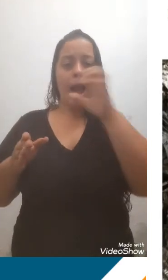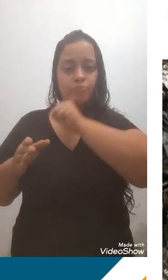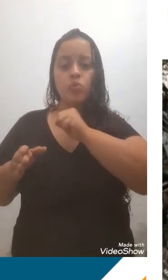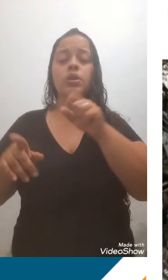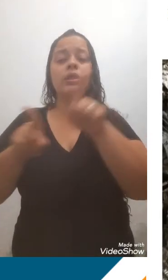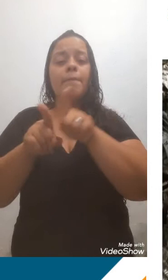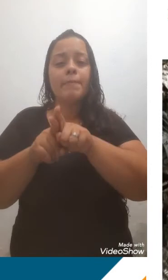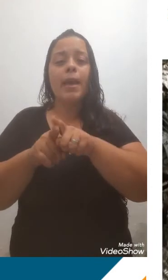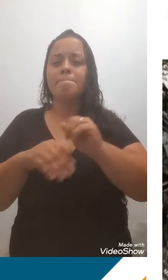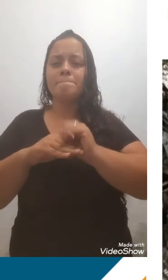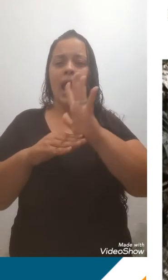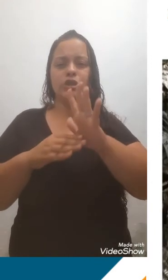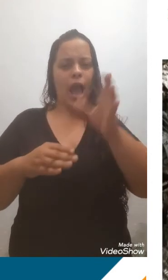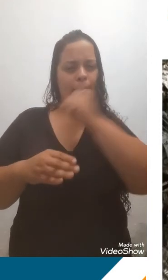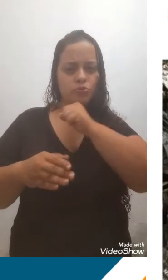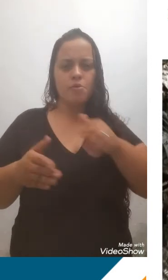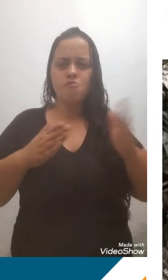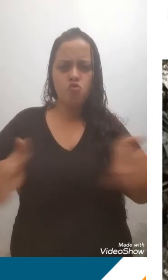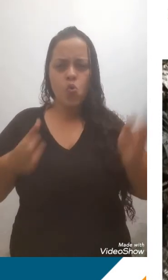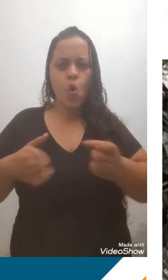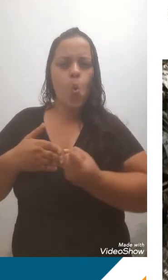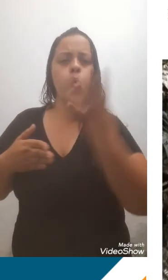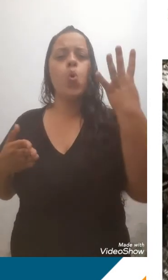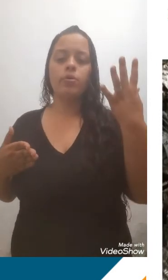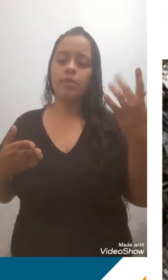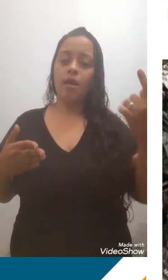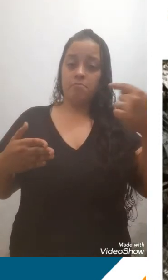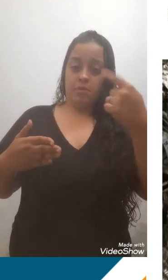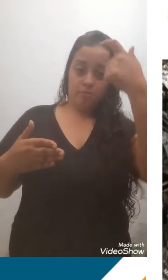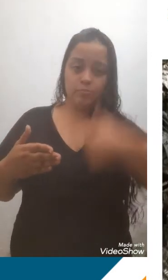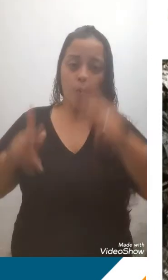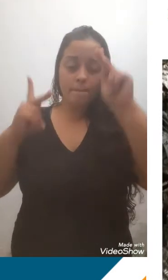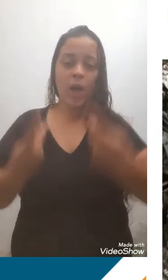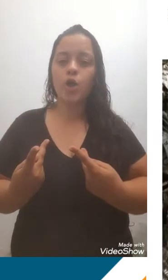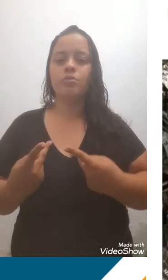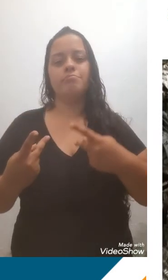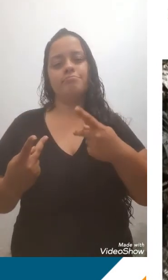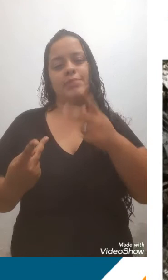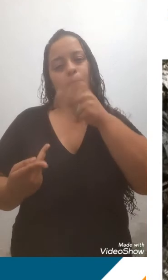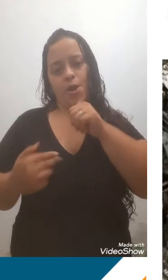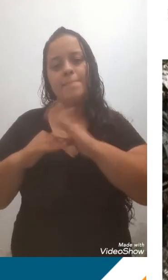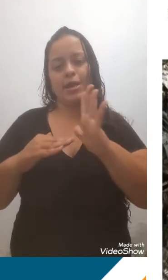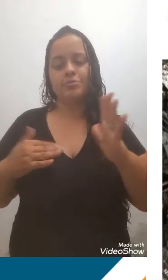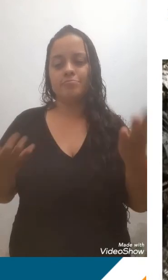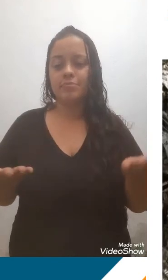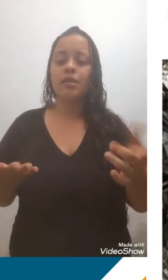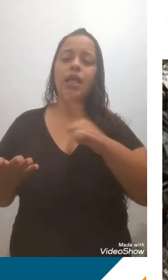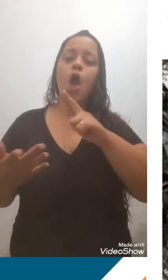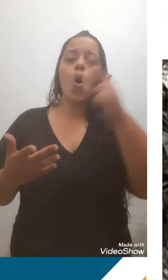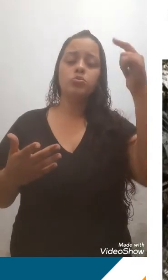tempo e em maior quantidade. Outros historiadores aprofundam o debate e dizem que, na verdade, essas